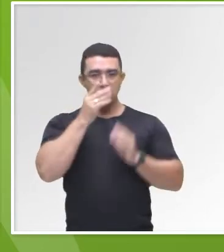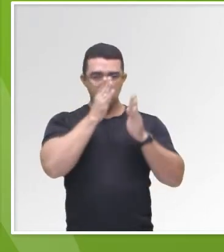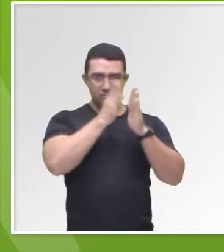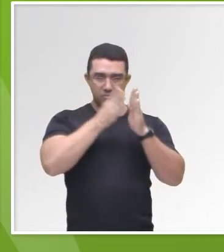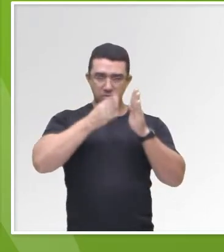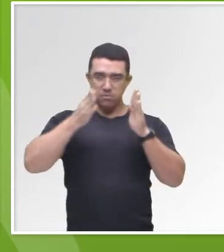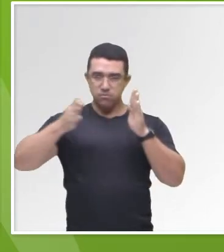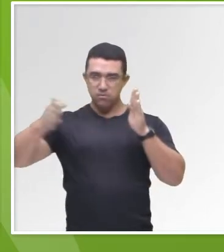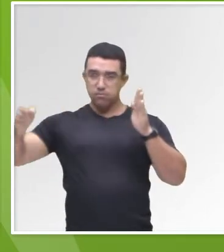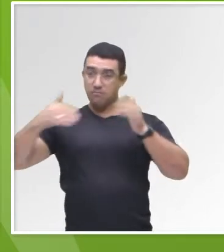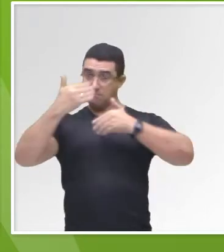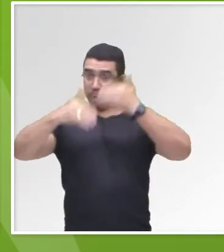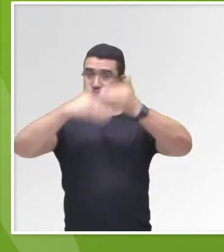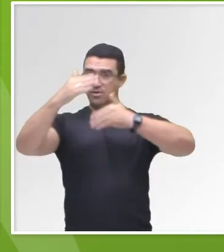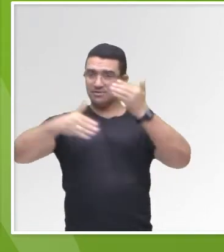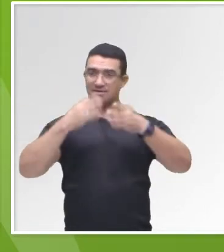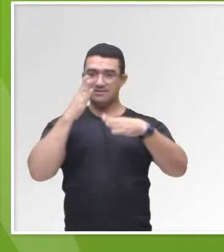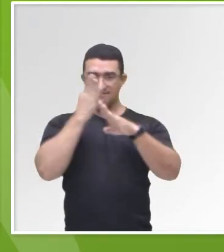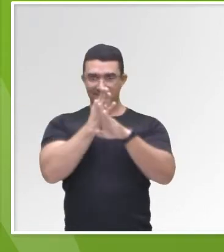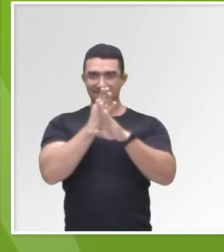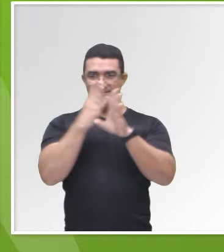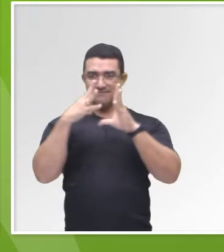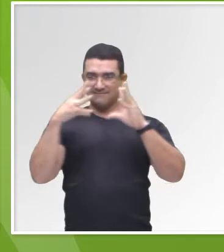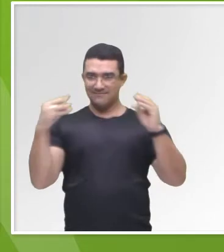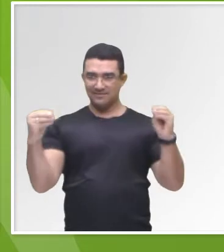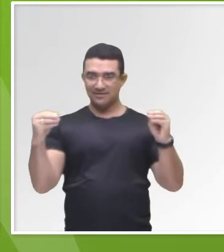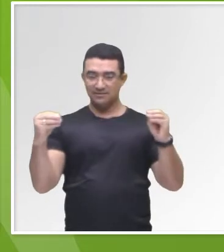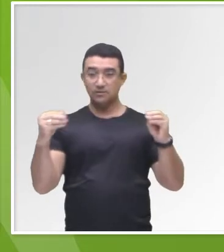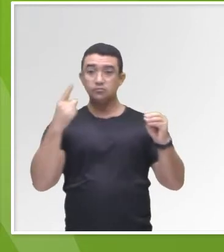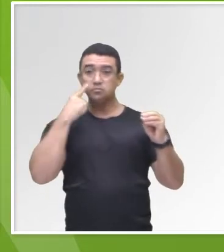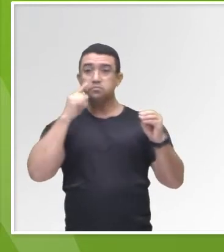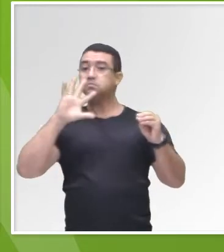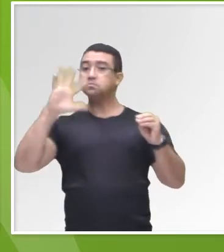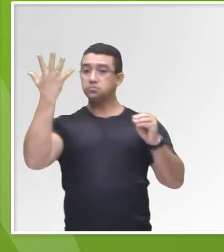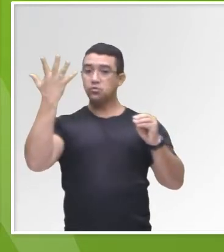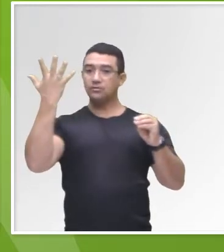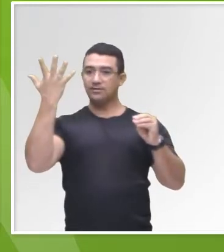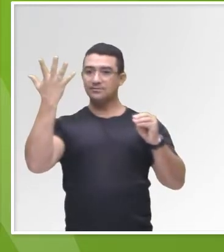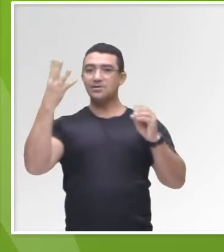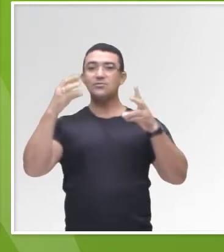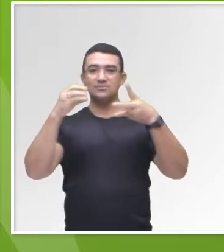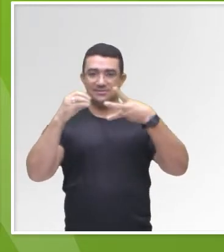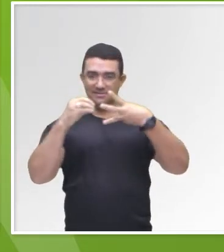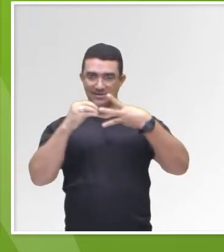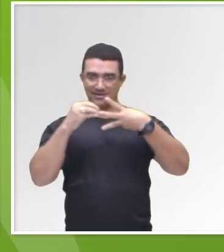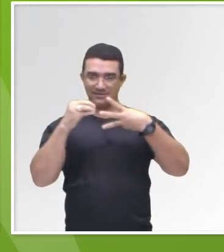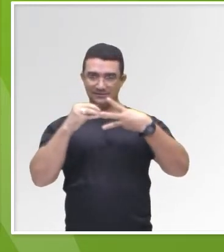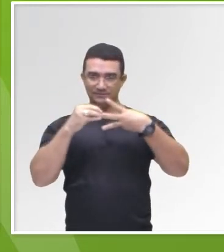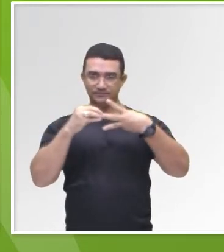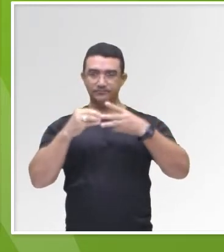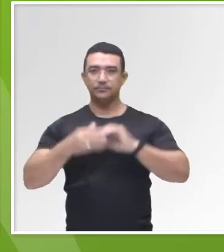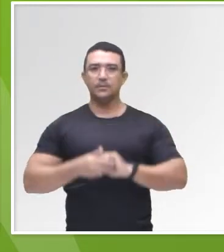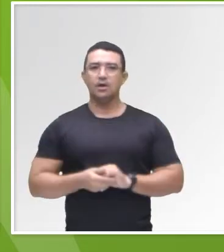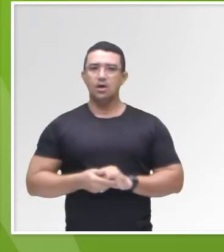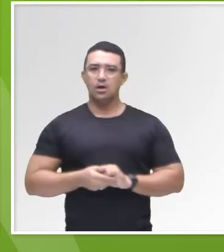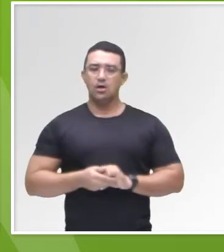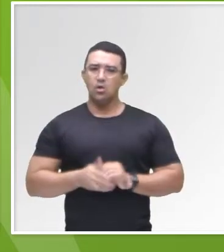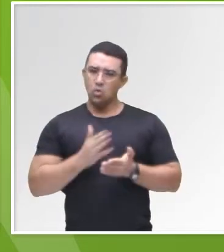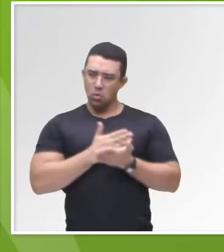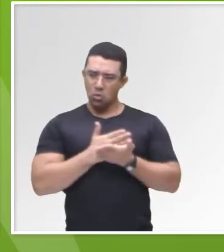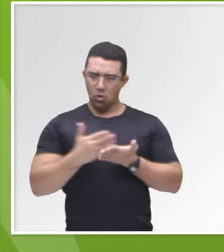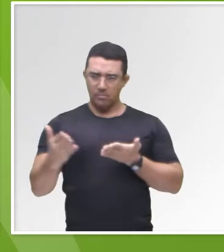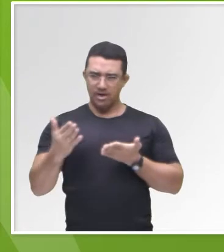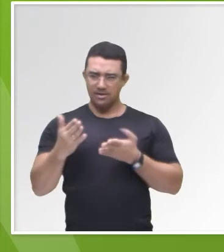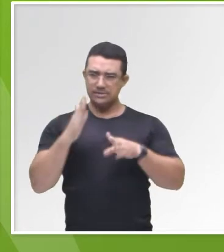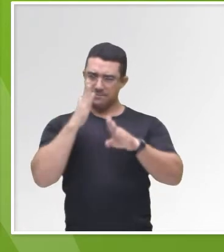mitose, observando o que vai acontecer com a célula ao longo desse processo. Então, inicia-se a